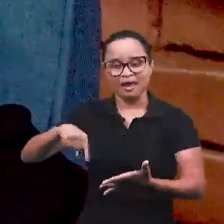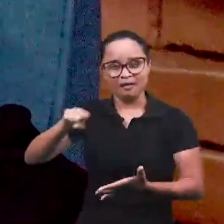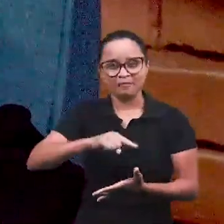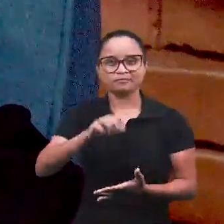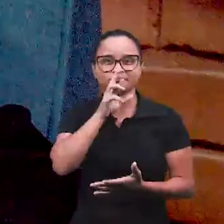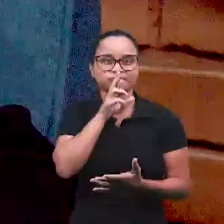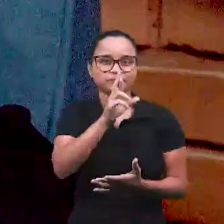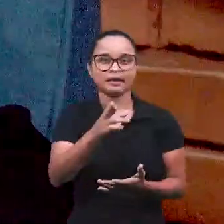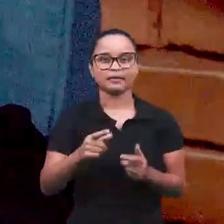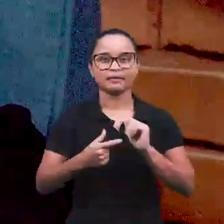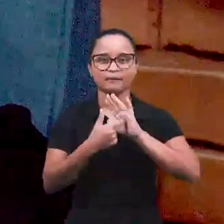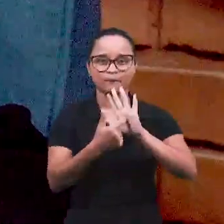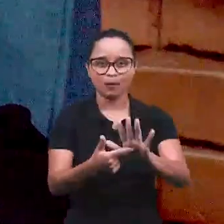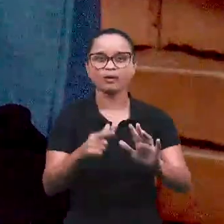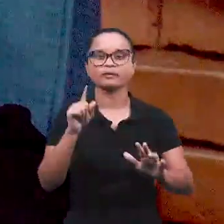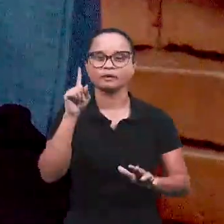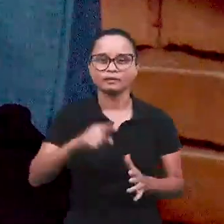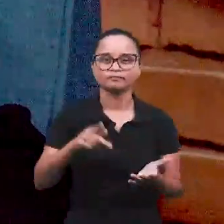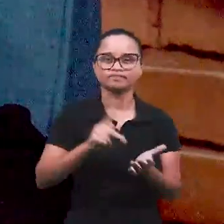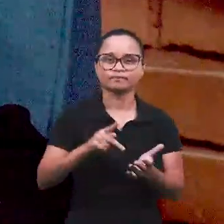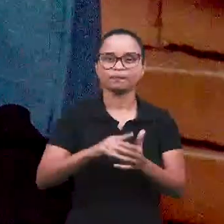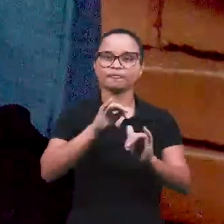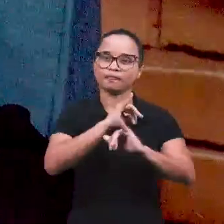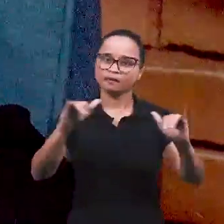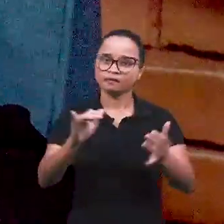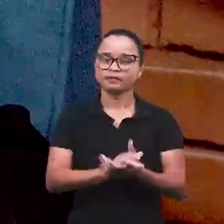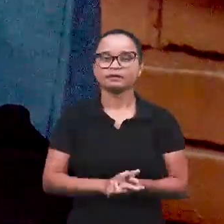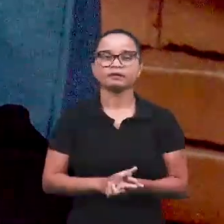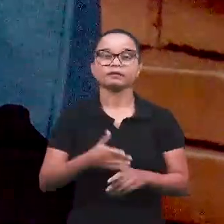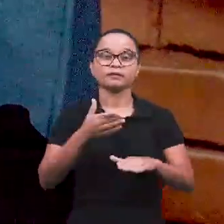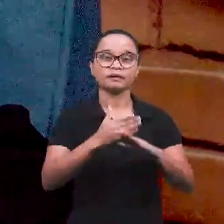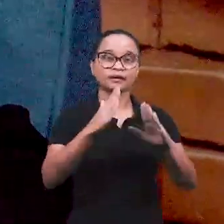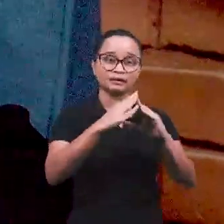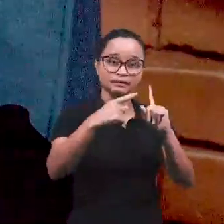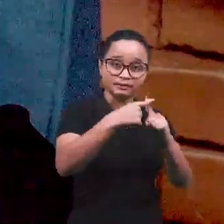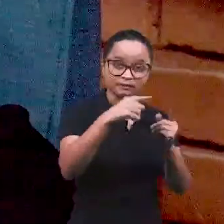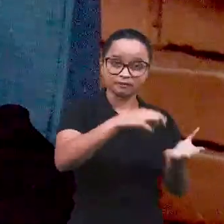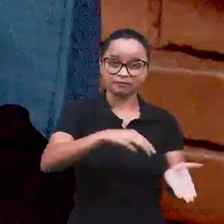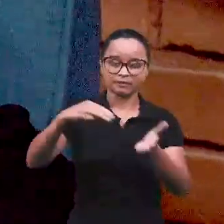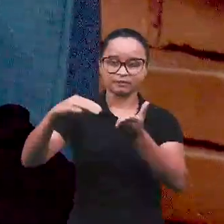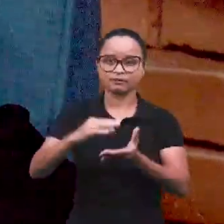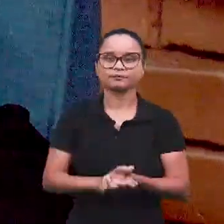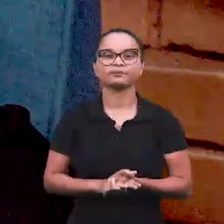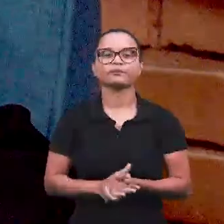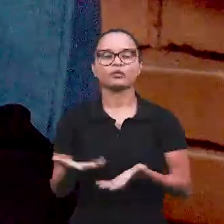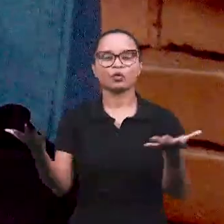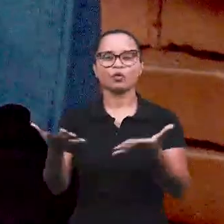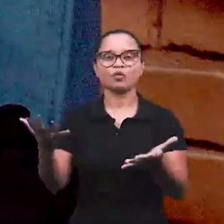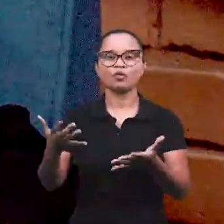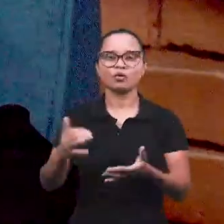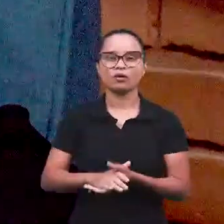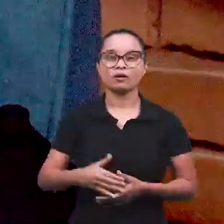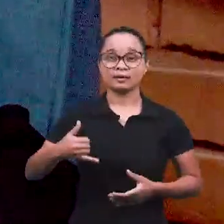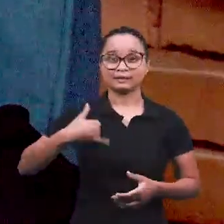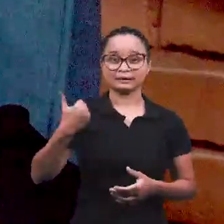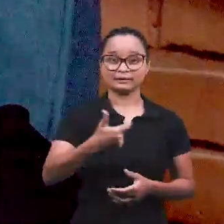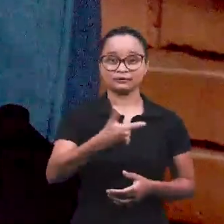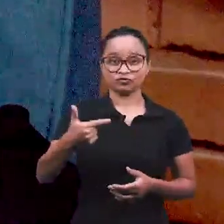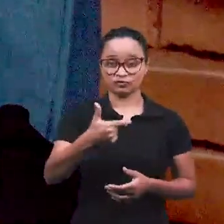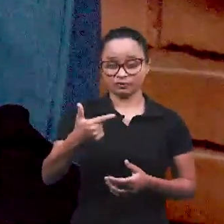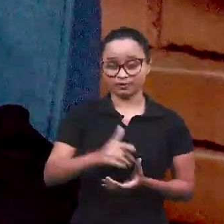E ele mostra que realmente é um evangelista. Veio para a Igreja Cristã Maranata aos 7 anos, está hoje